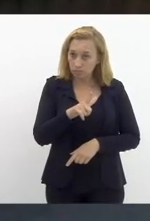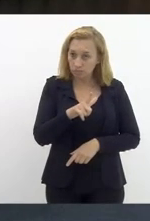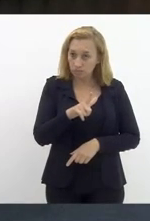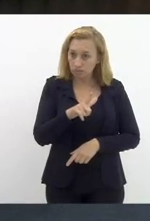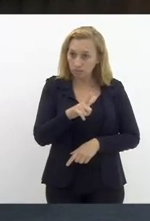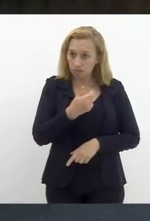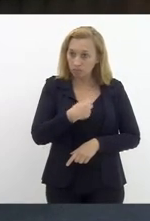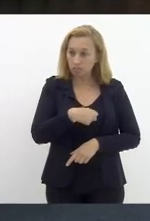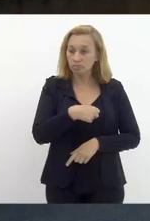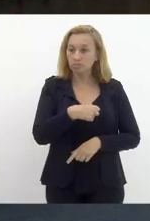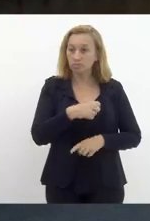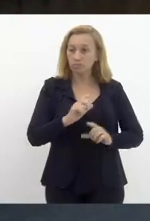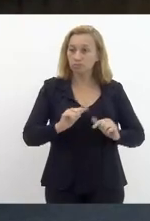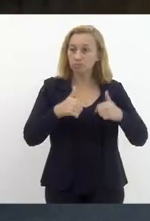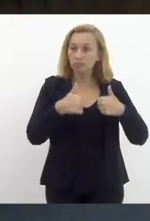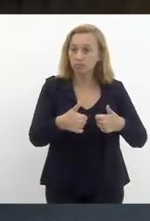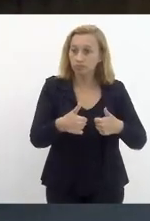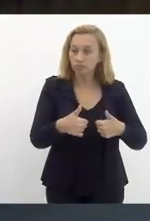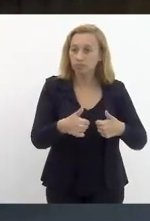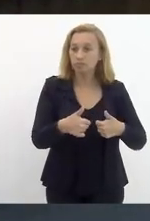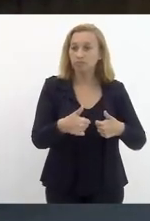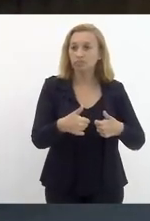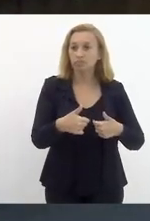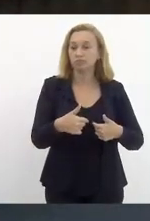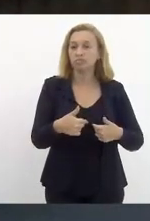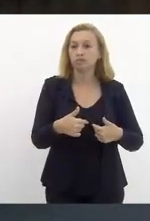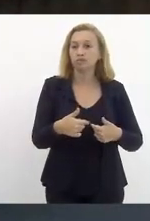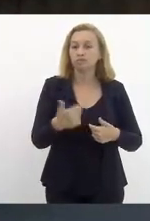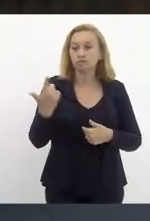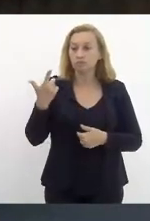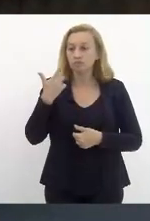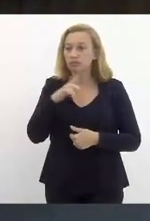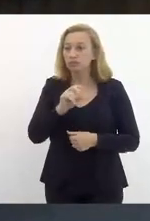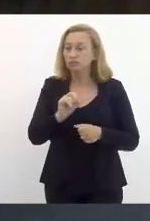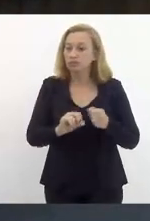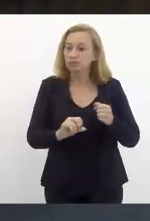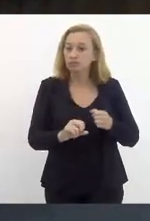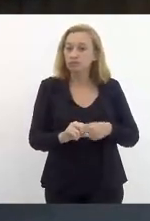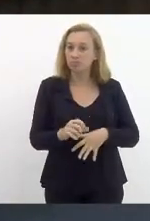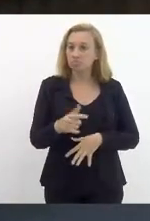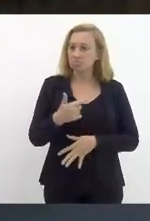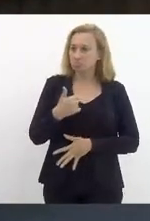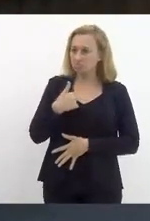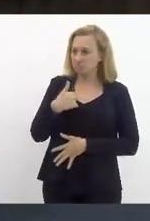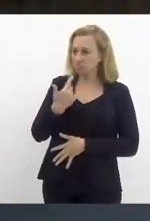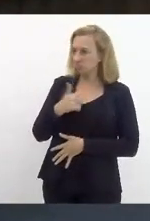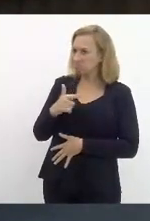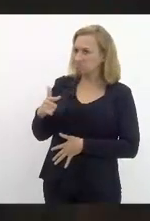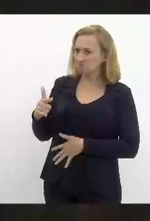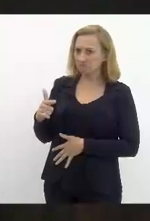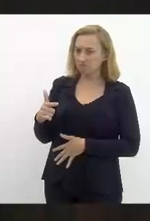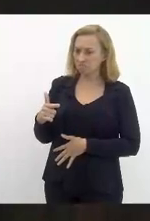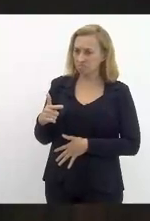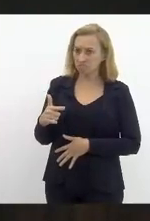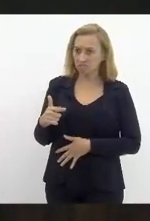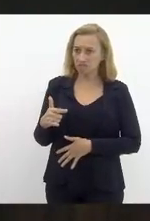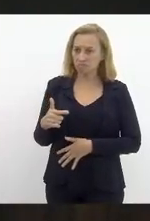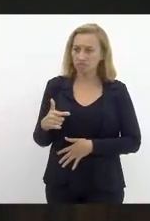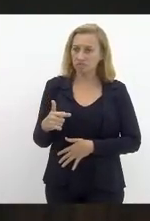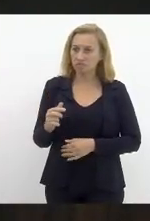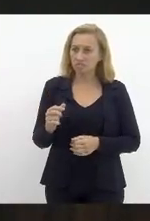fiscal. Ela conseguiu fazer com que esse... Eu não tenho nada a ver com isso.